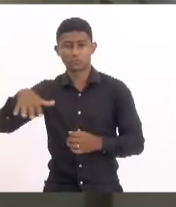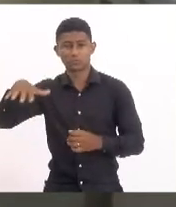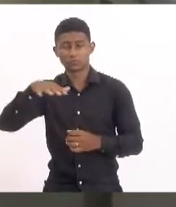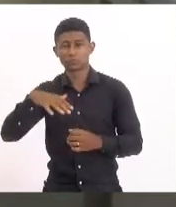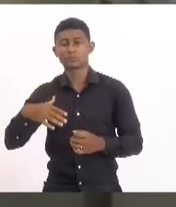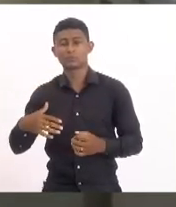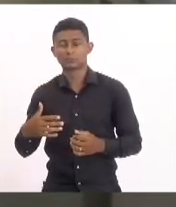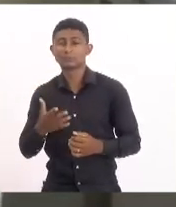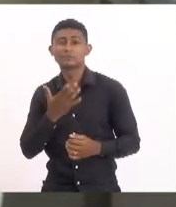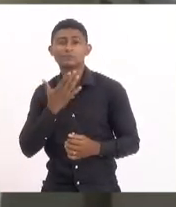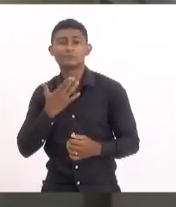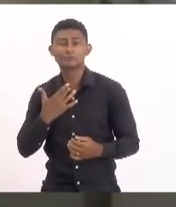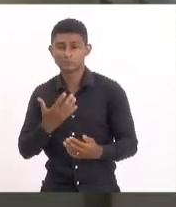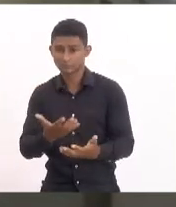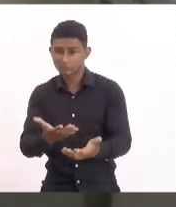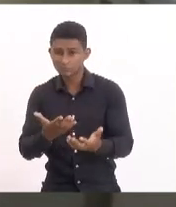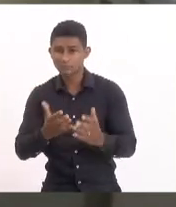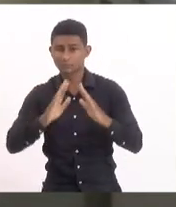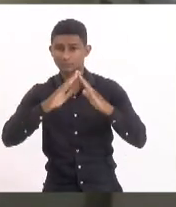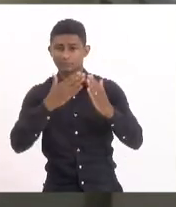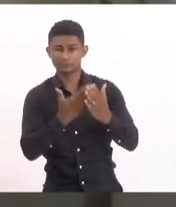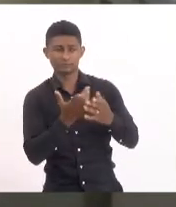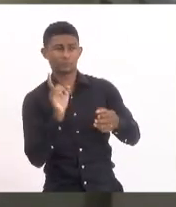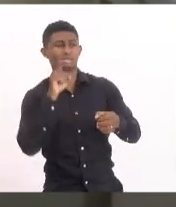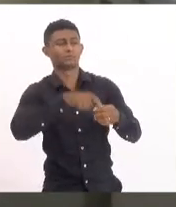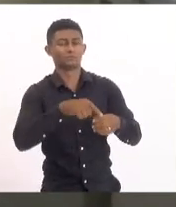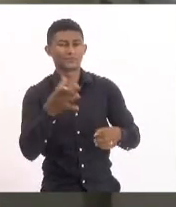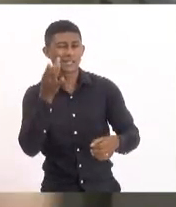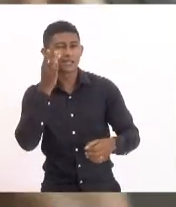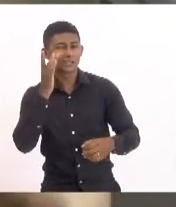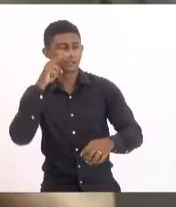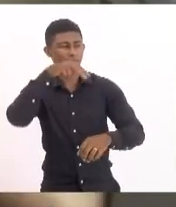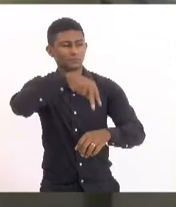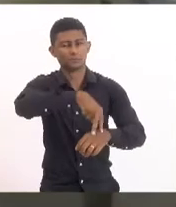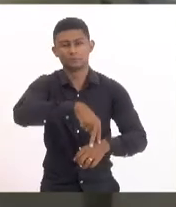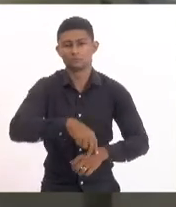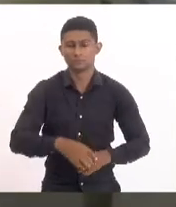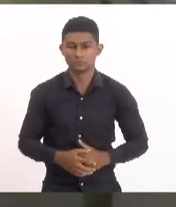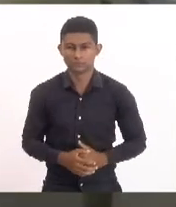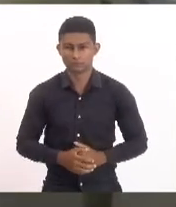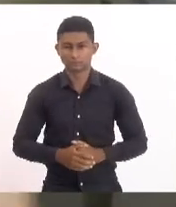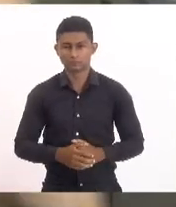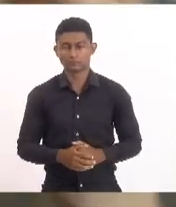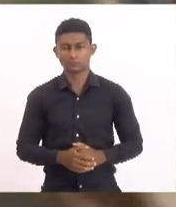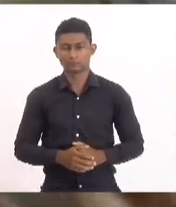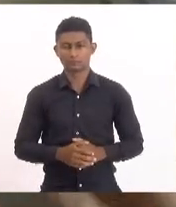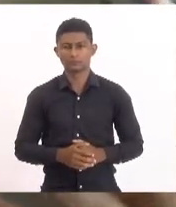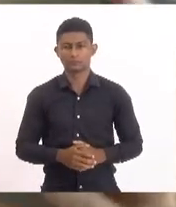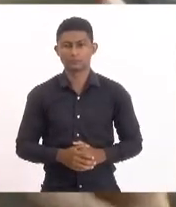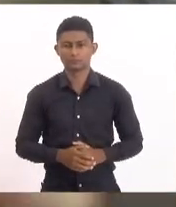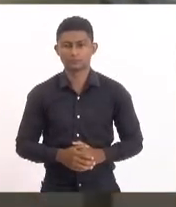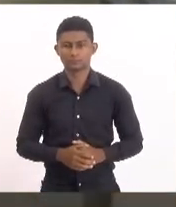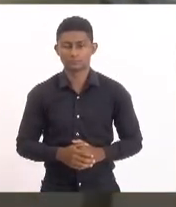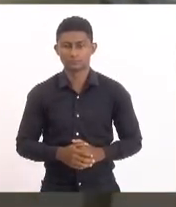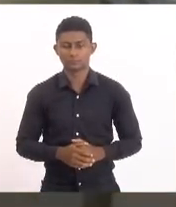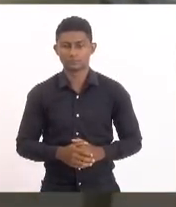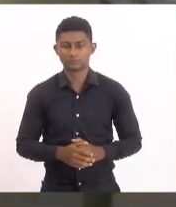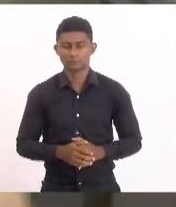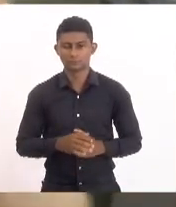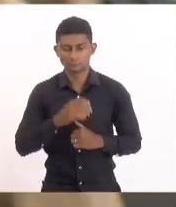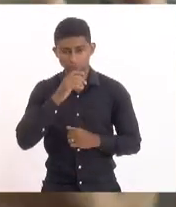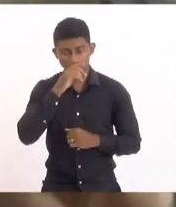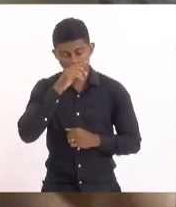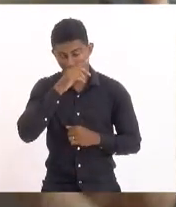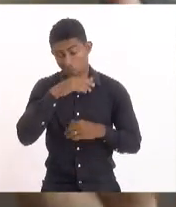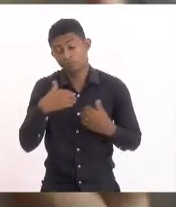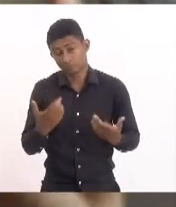filhos retornem presencialmente às aulas. Há, né, um ponto que deva ser um ponto